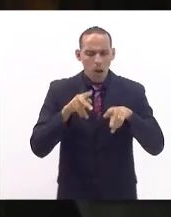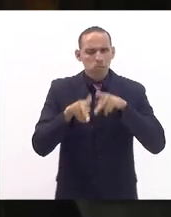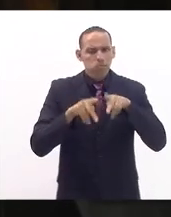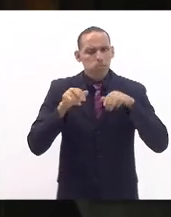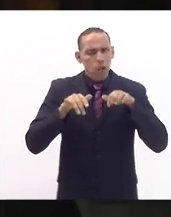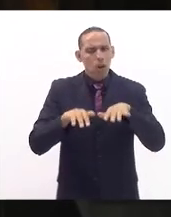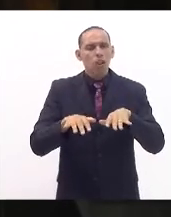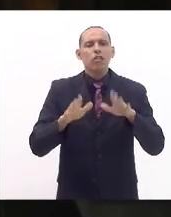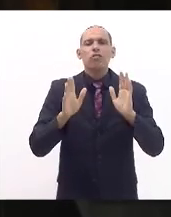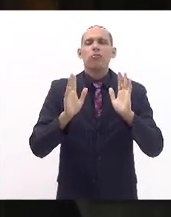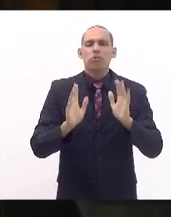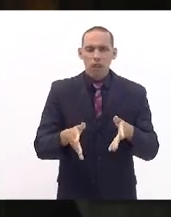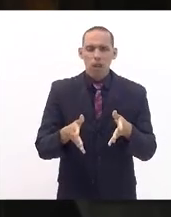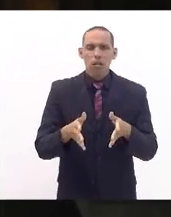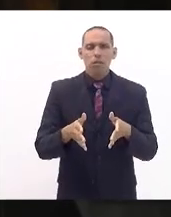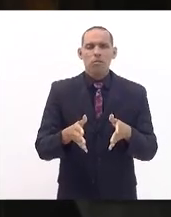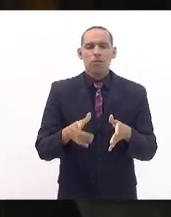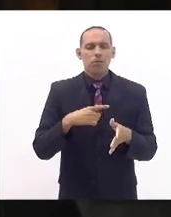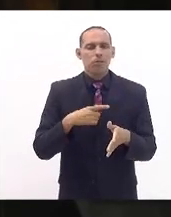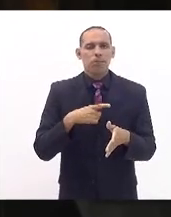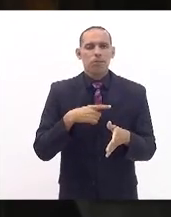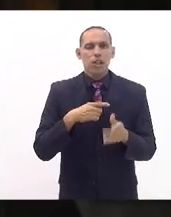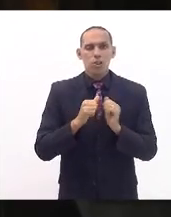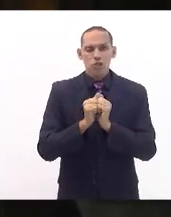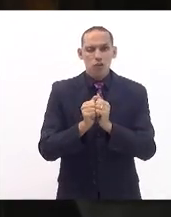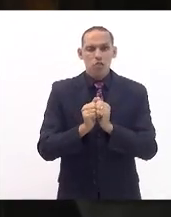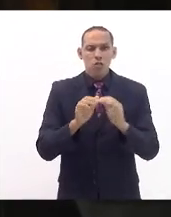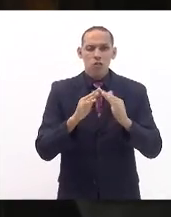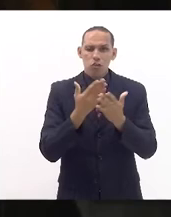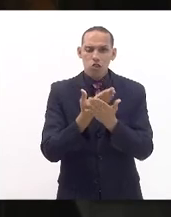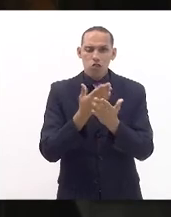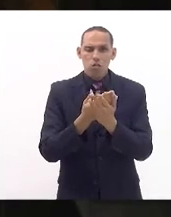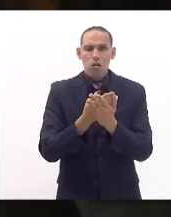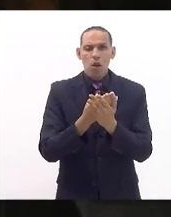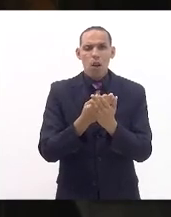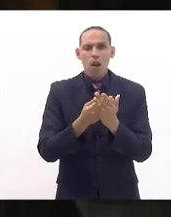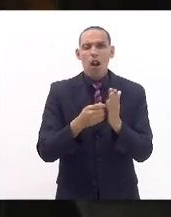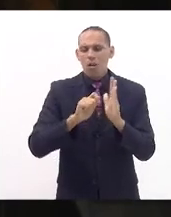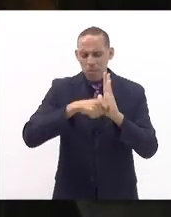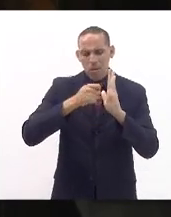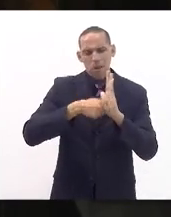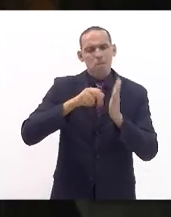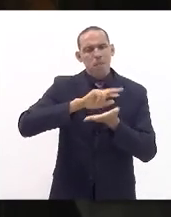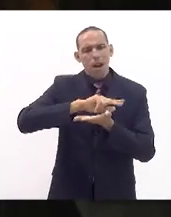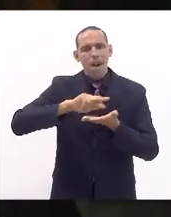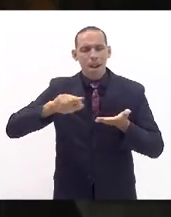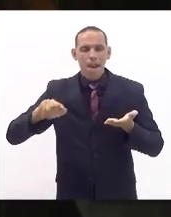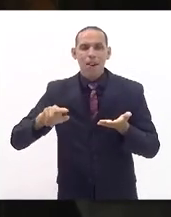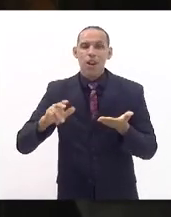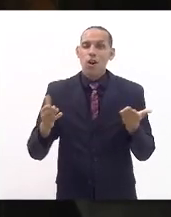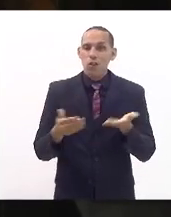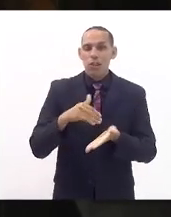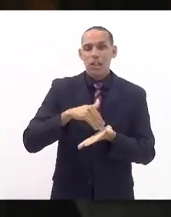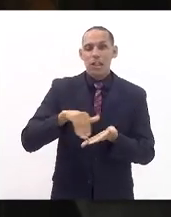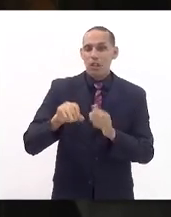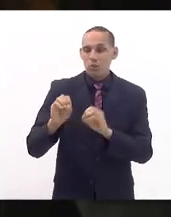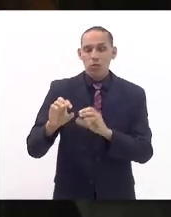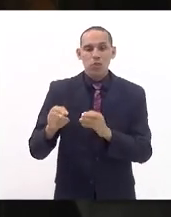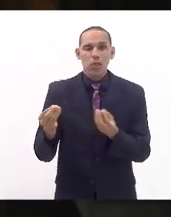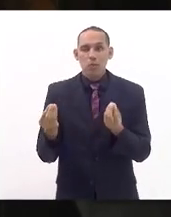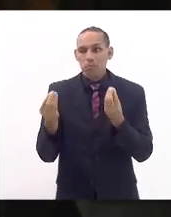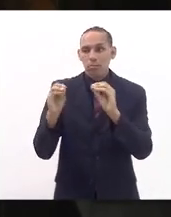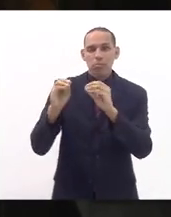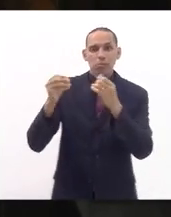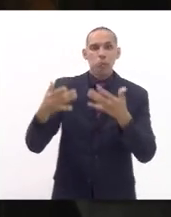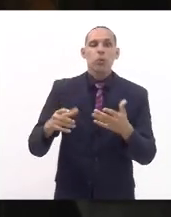tema, a gente tem mobilizado as escolas, feito um abaixo-assinado, e hoje a Secretaria de Educação publicou